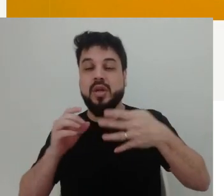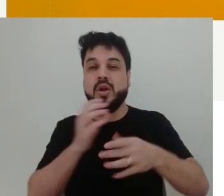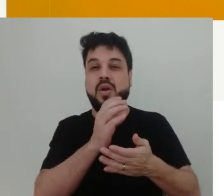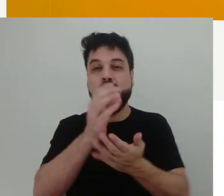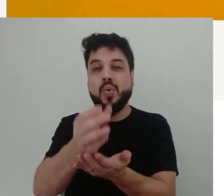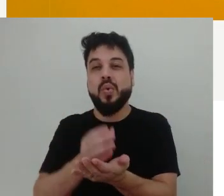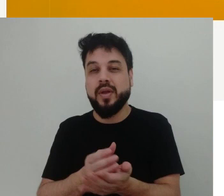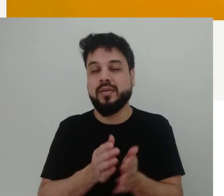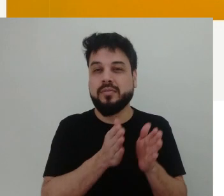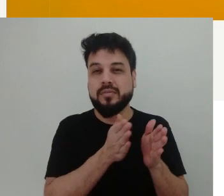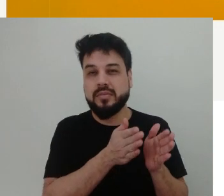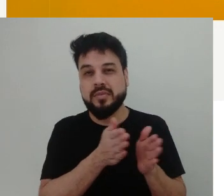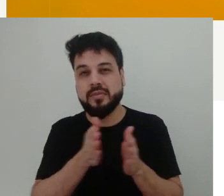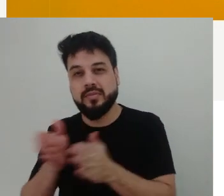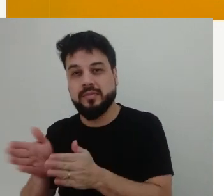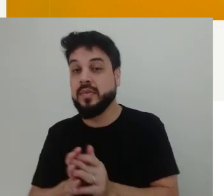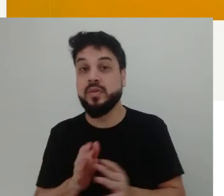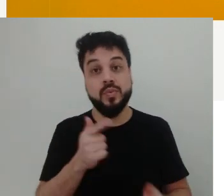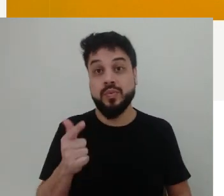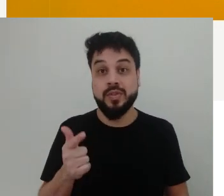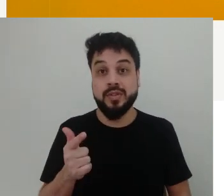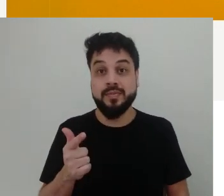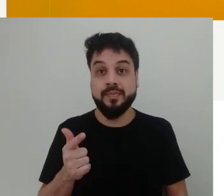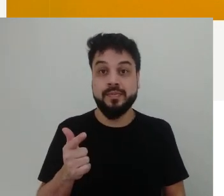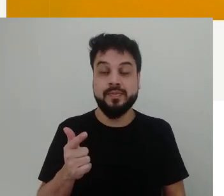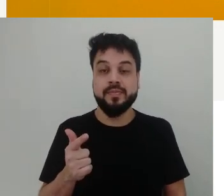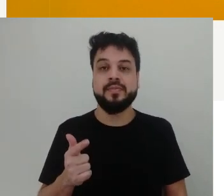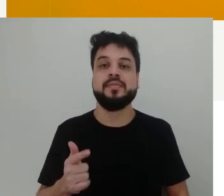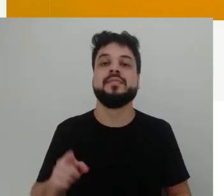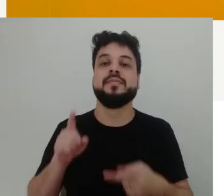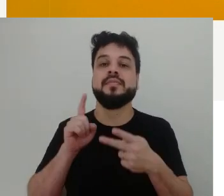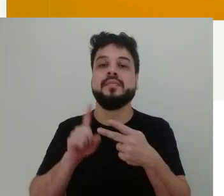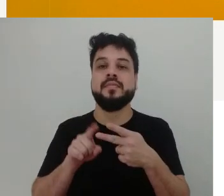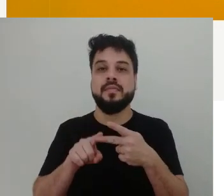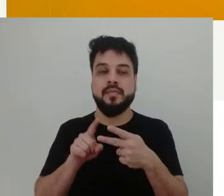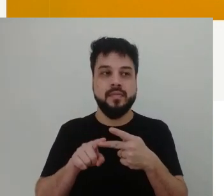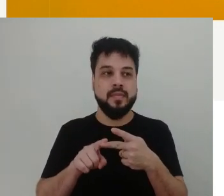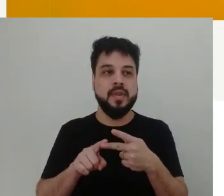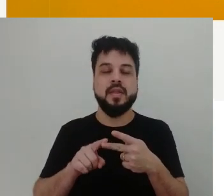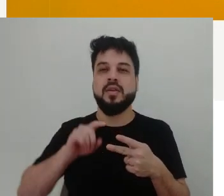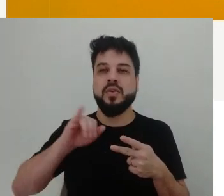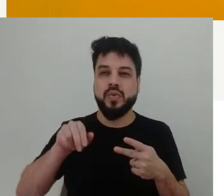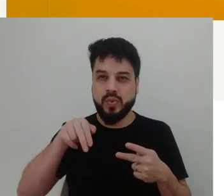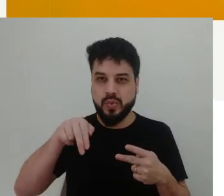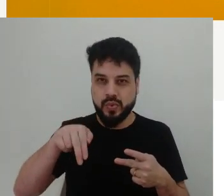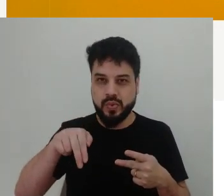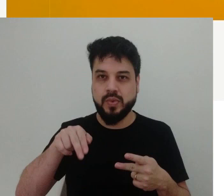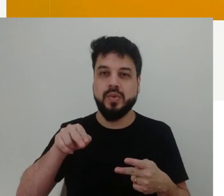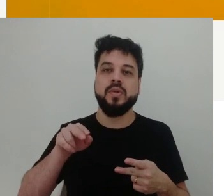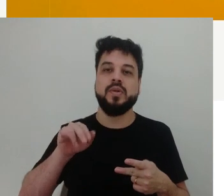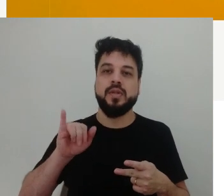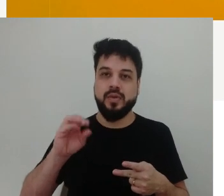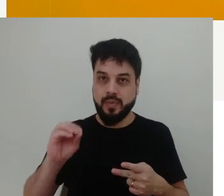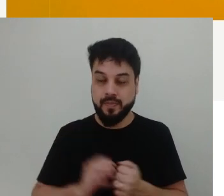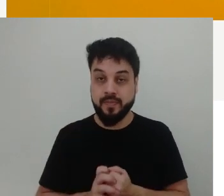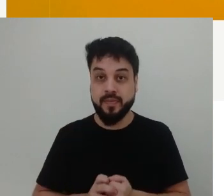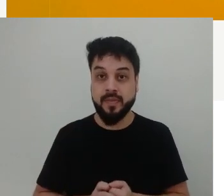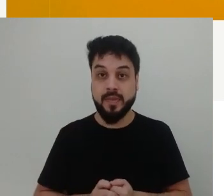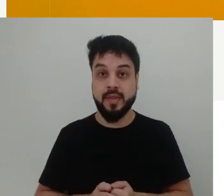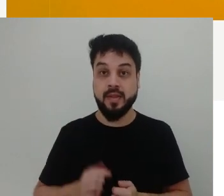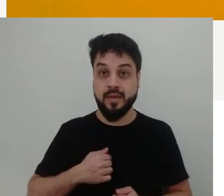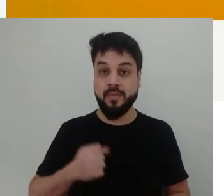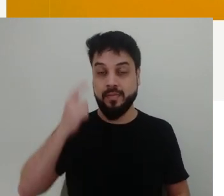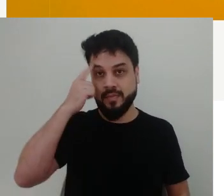italiano, por isso não pôde ficar naquela galeria de fotos, mas que, por exemplo, foi fundamental na América